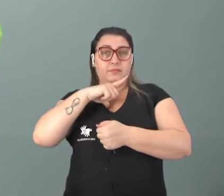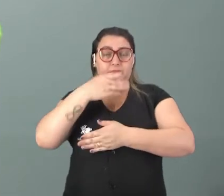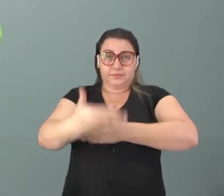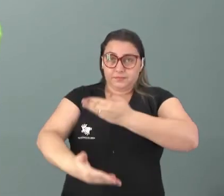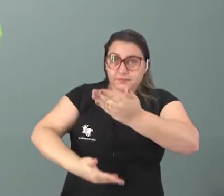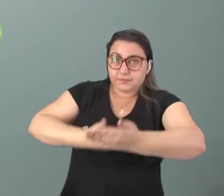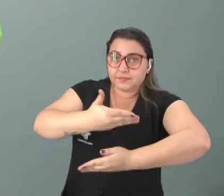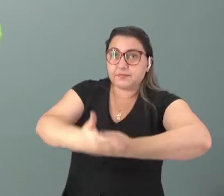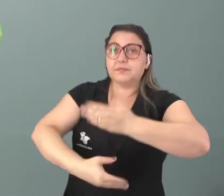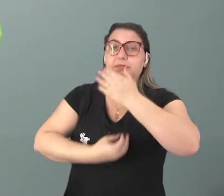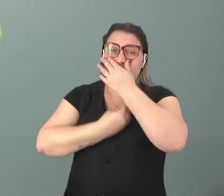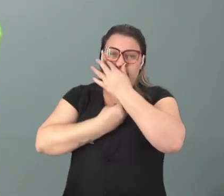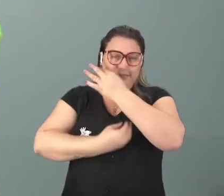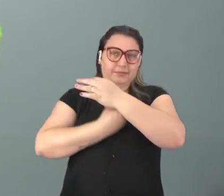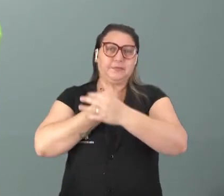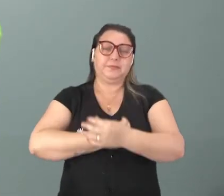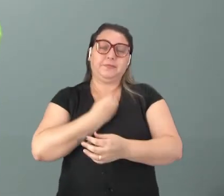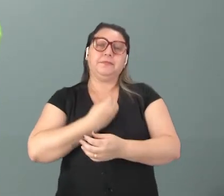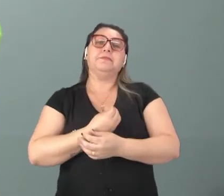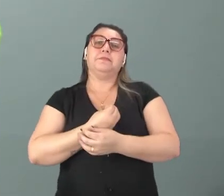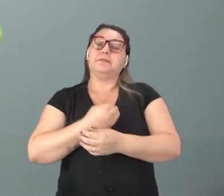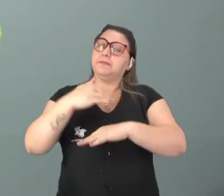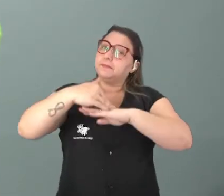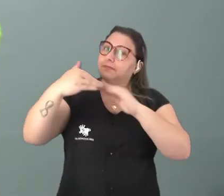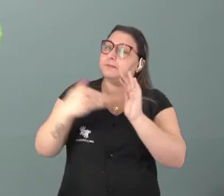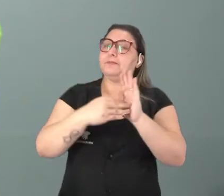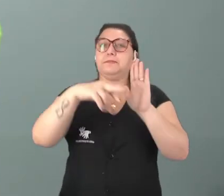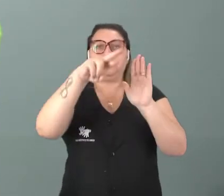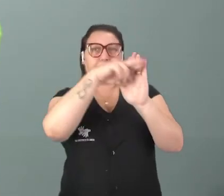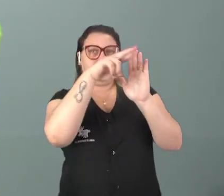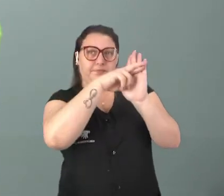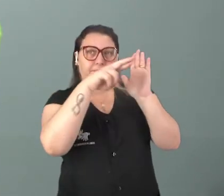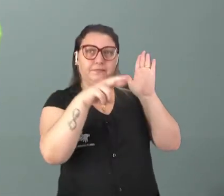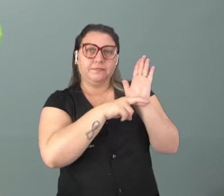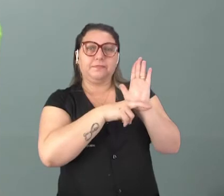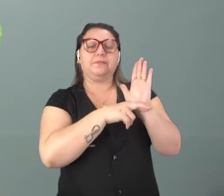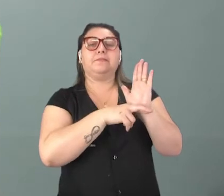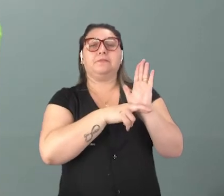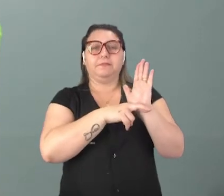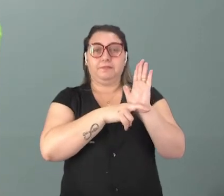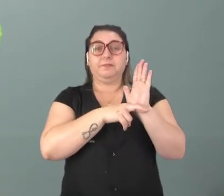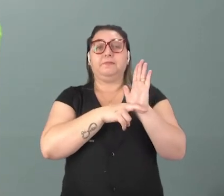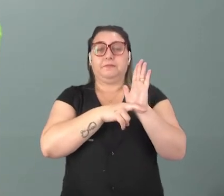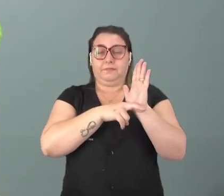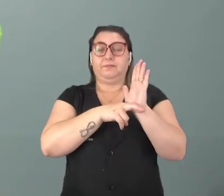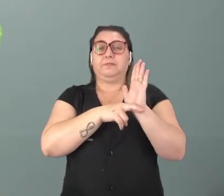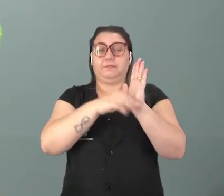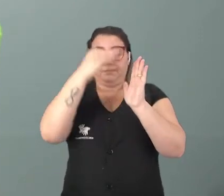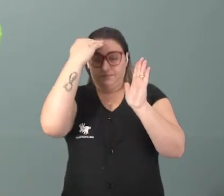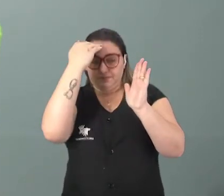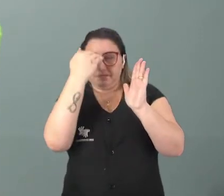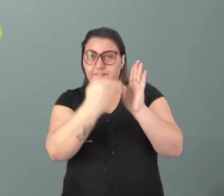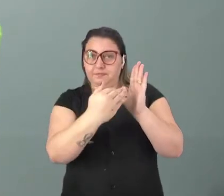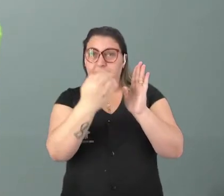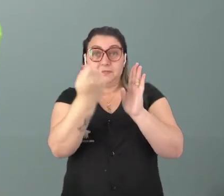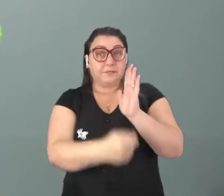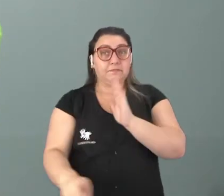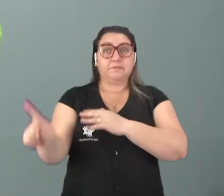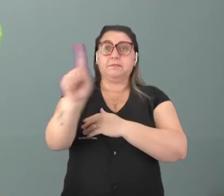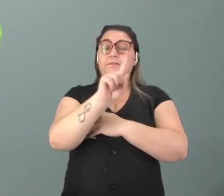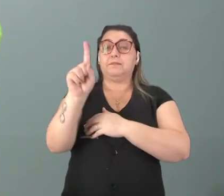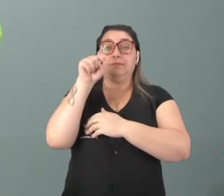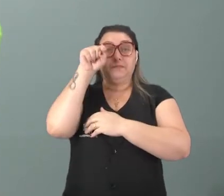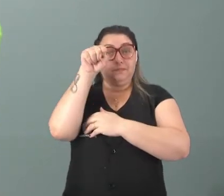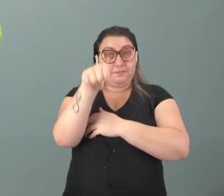convivência harmoniosa. Se você seguir todas as regras, né, todas as normas, não vai precisar